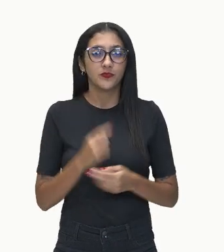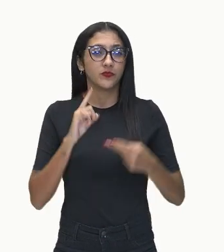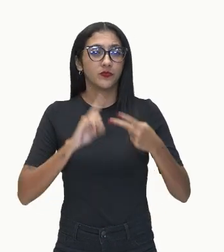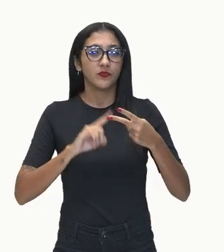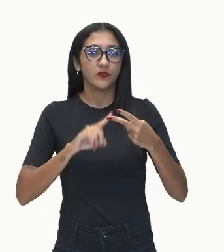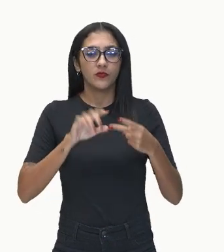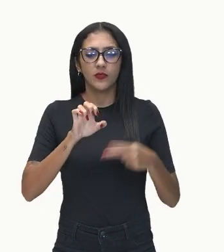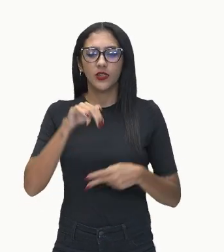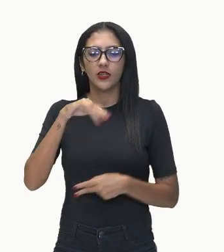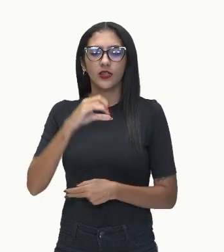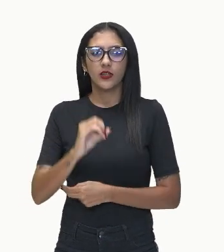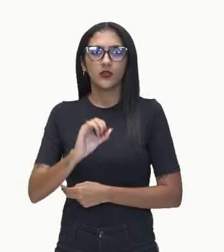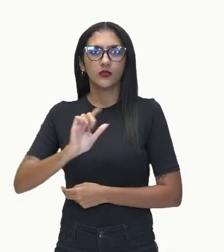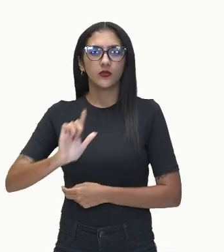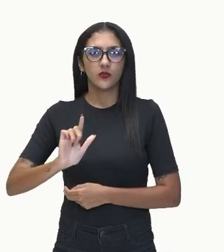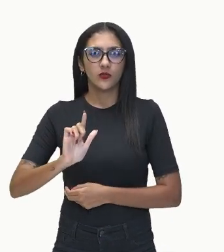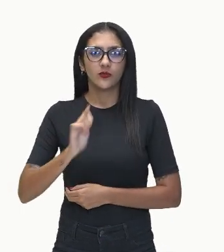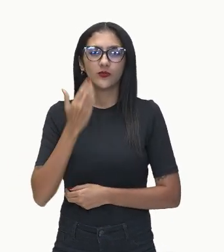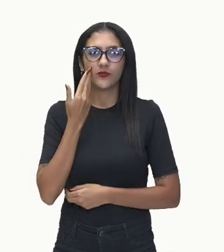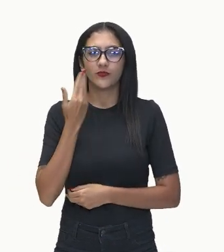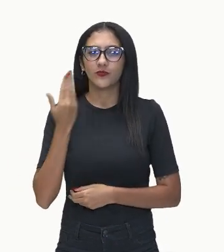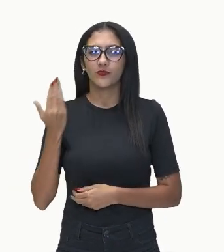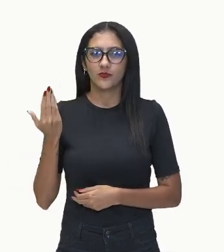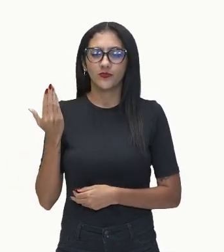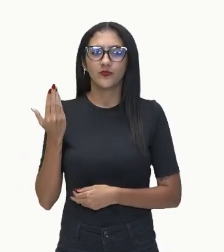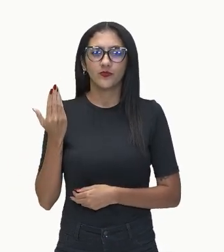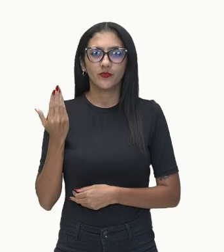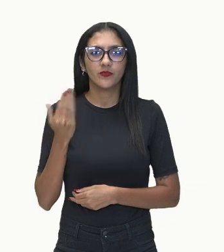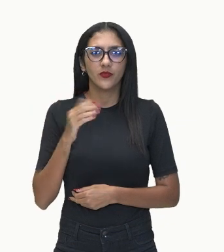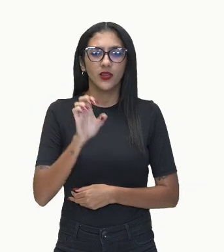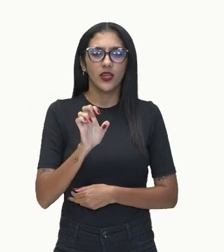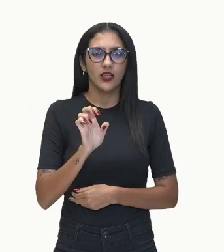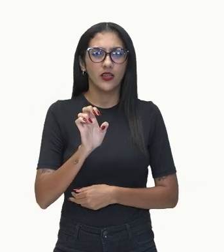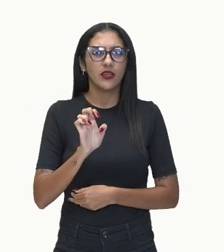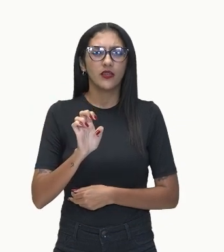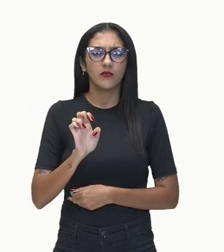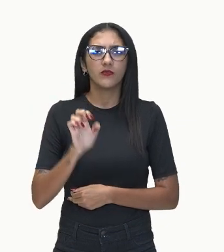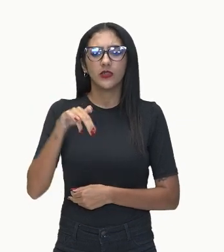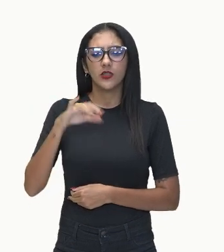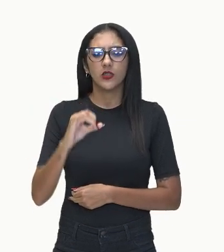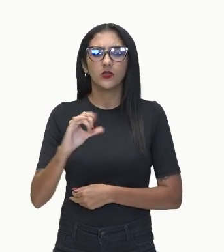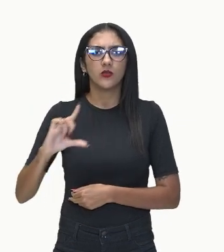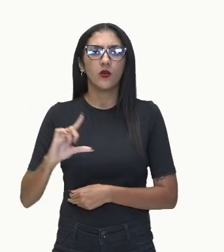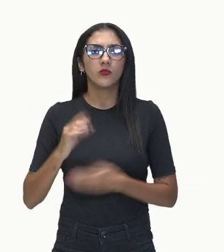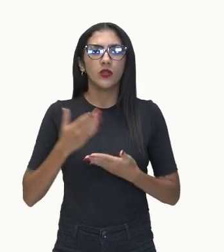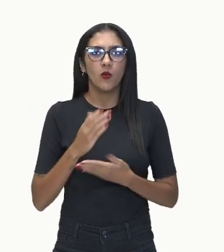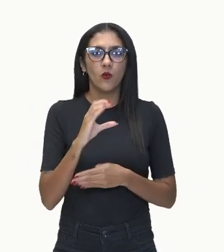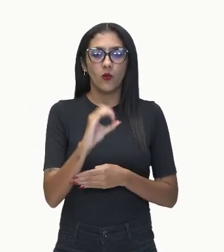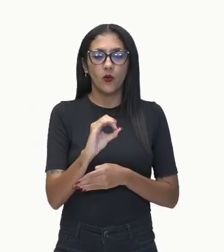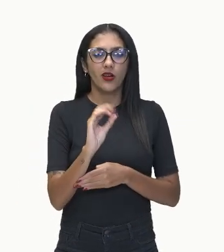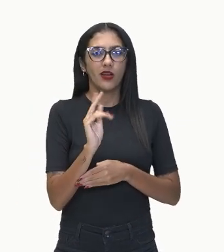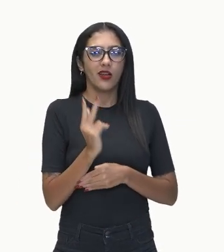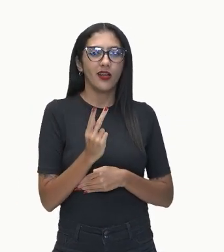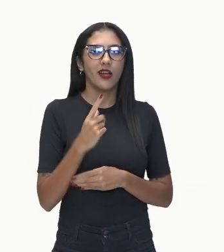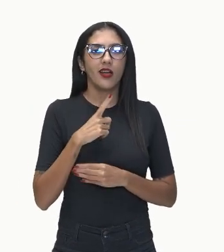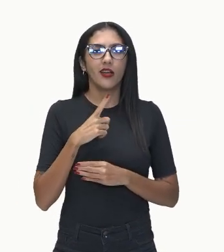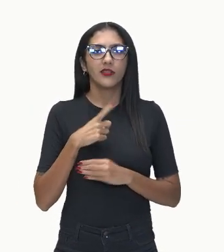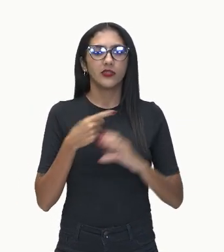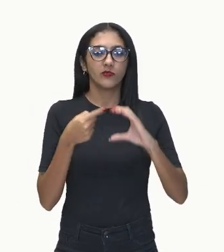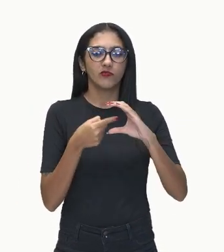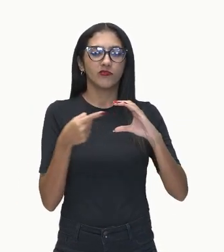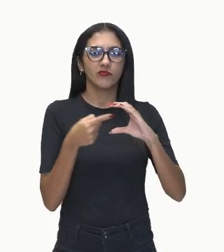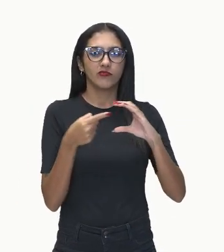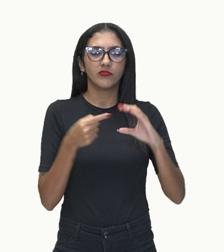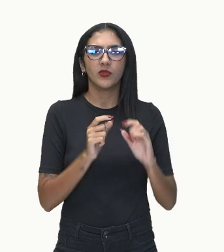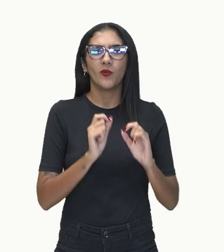enol, como aqui pelo nome já diz, quer dizer que tem a hidroxila ligada a um carbono